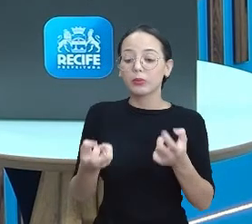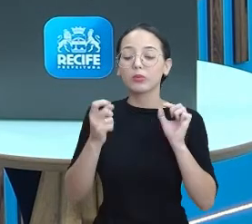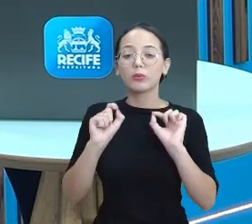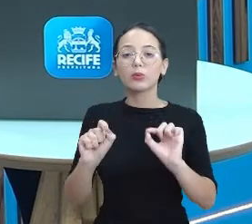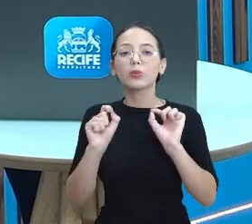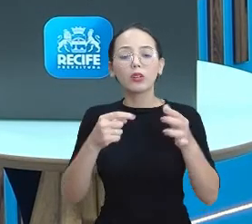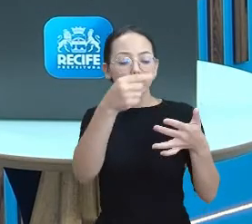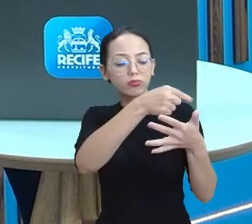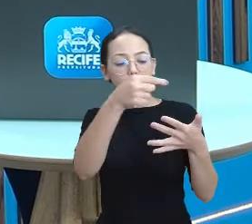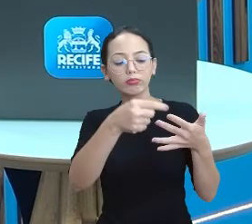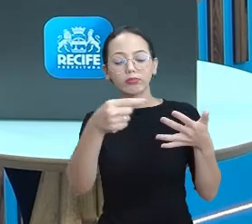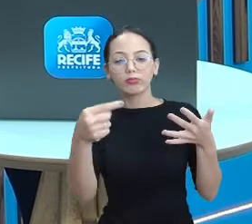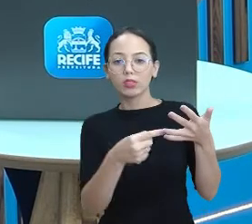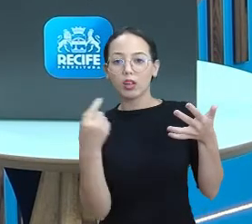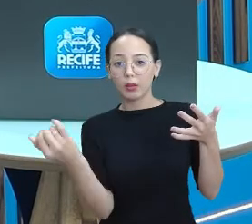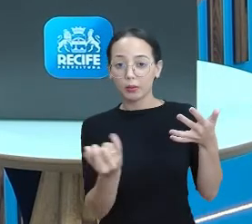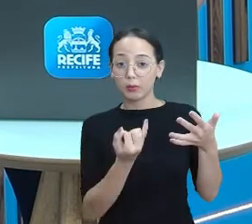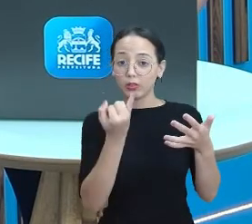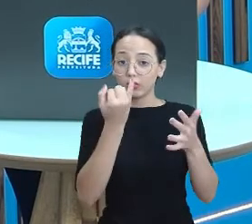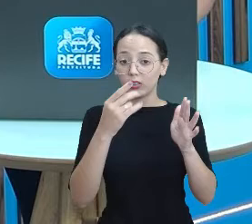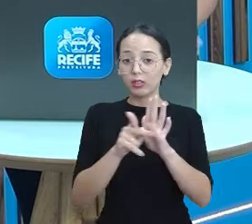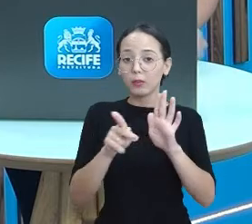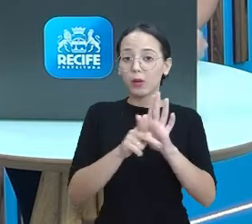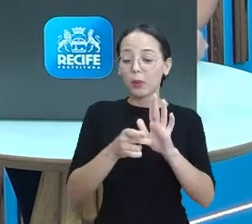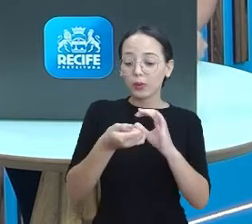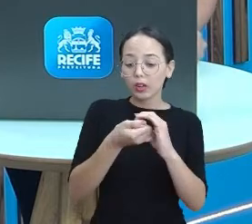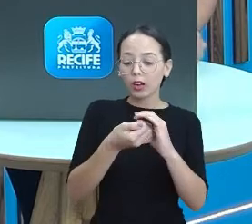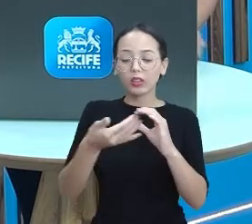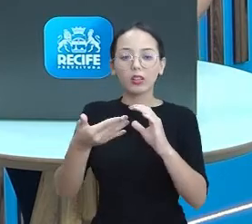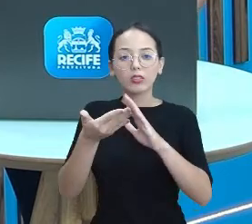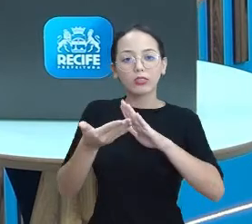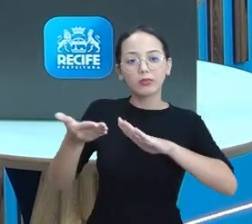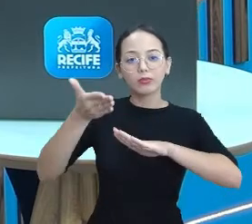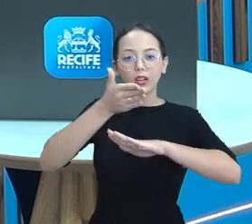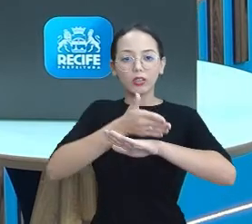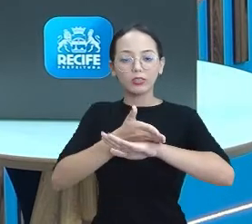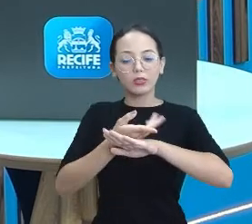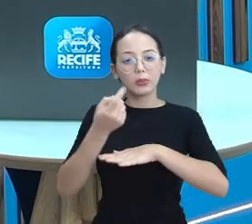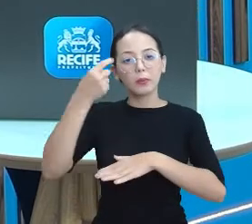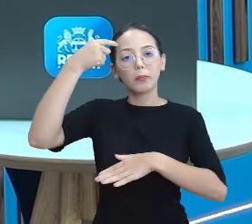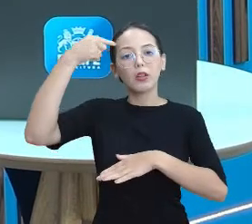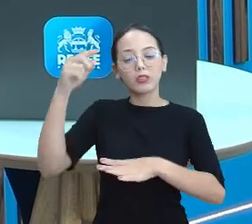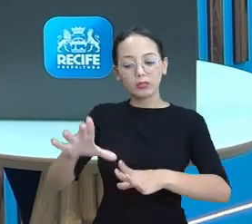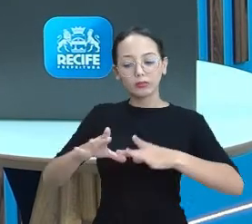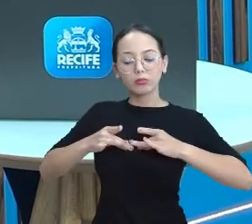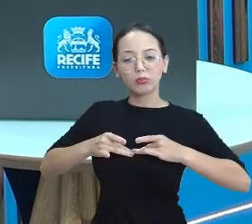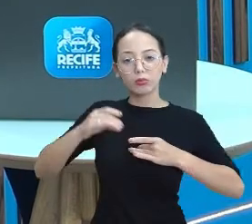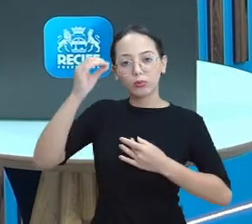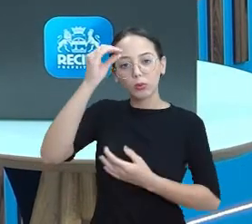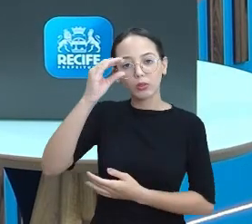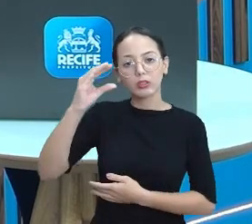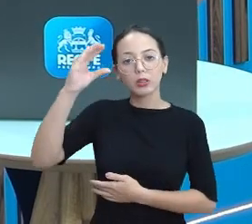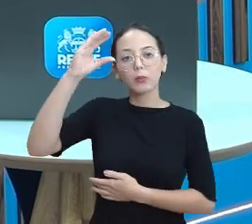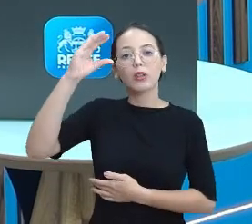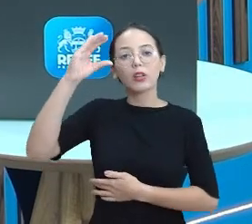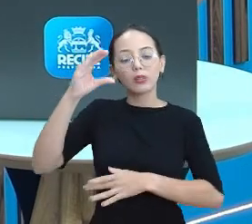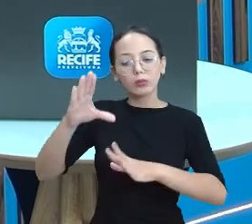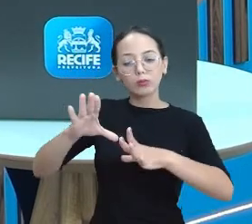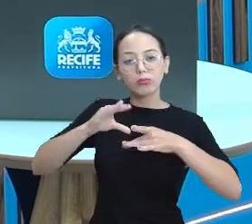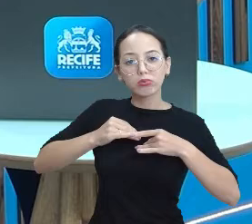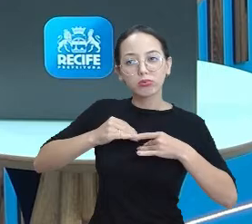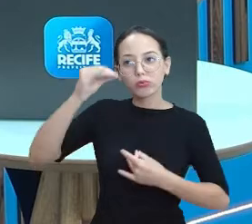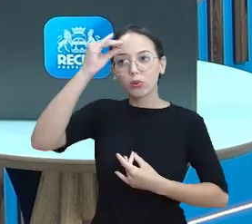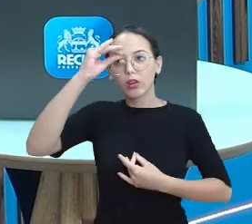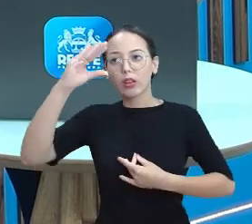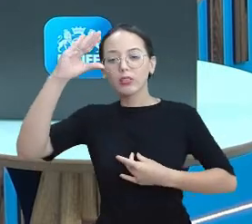esses aspectos são importantes como elementos que vêm antes, quando a gente pensa na aquisição de conhecimentos. Aquisição de